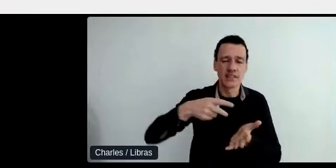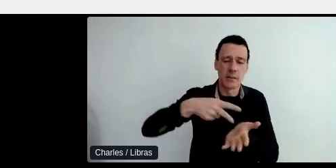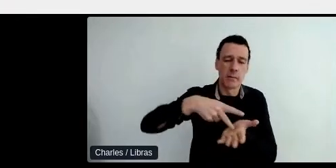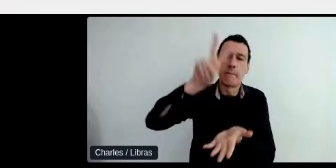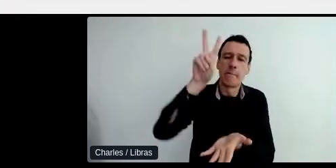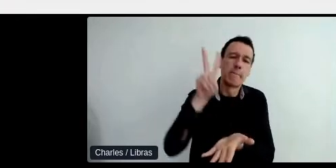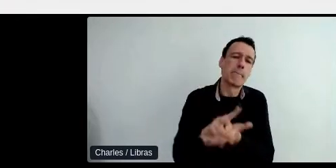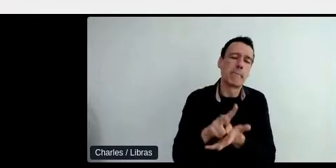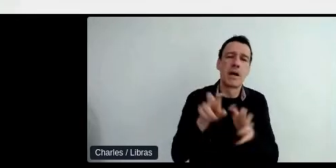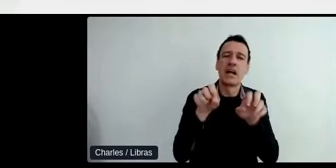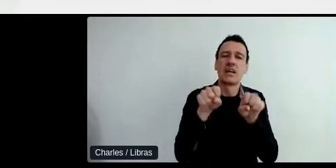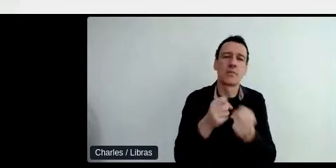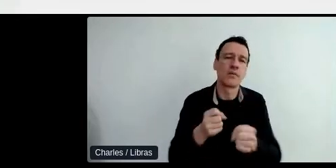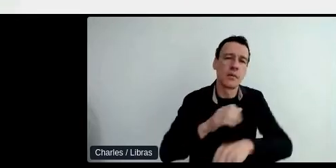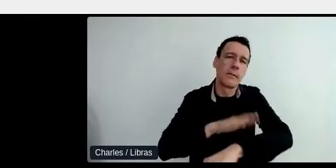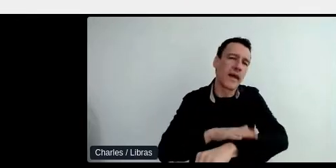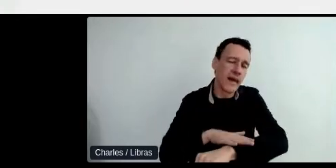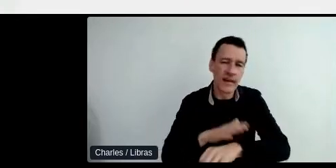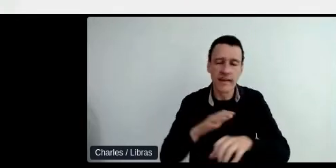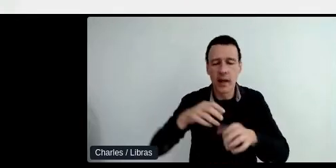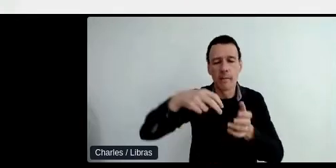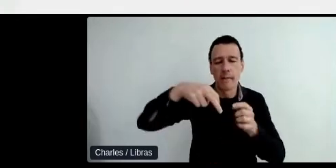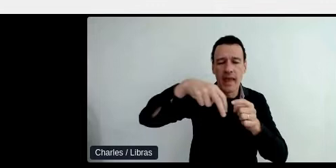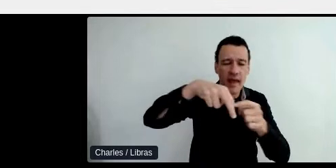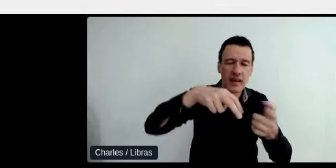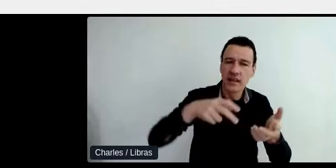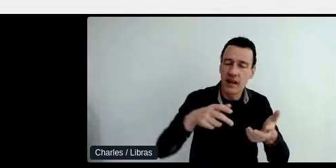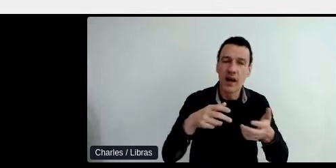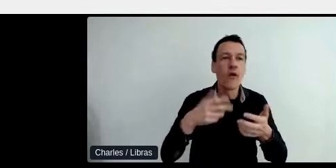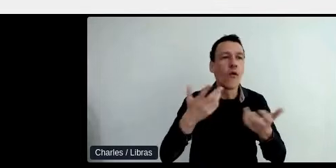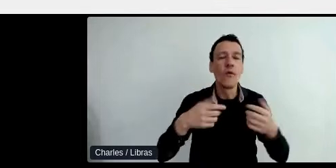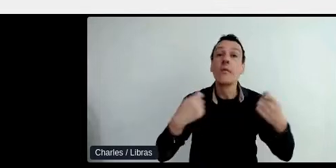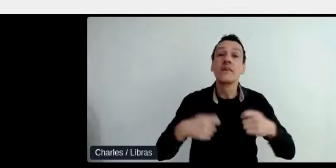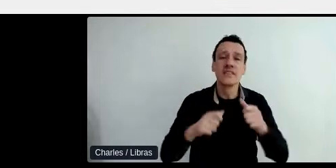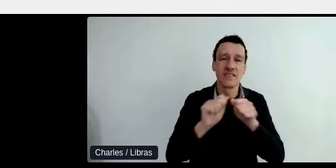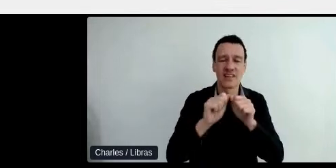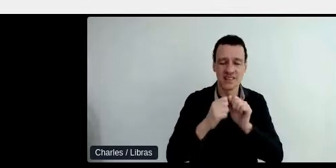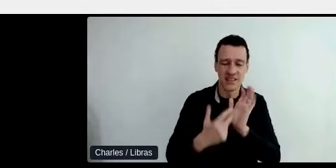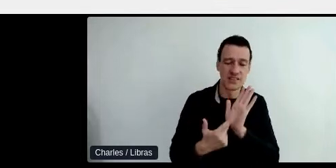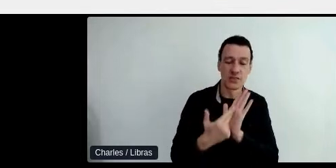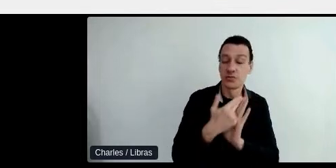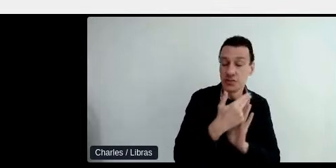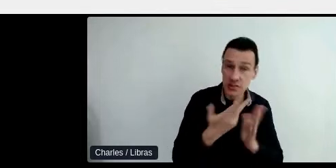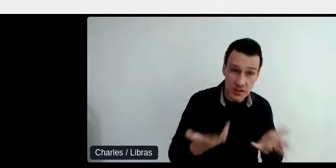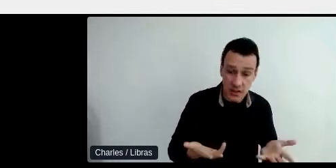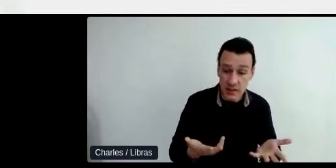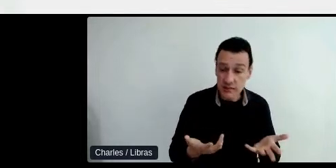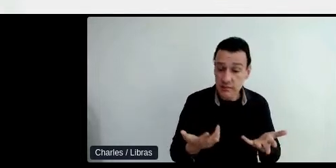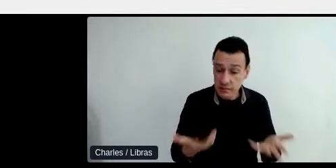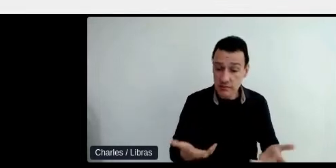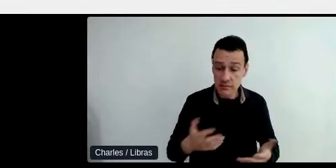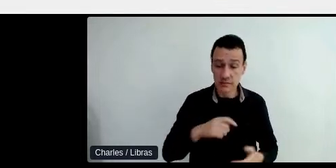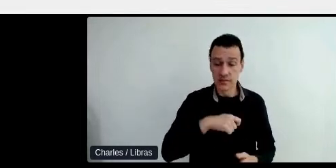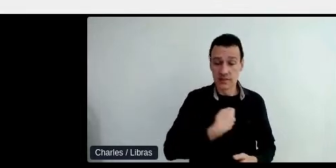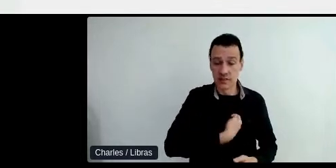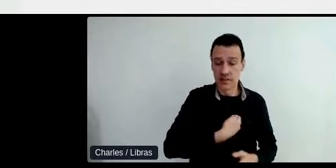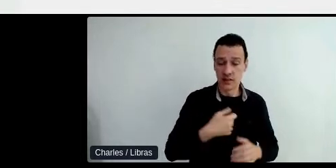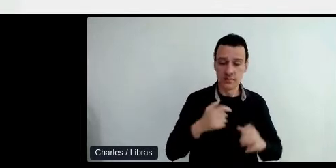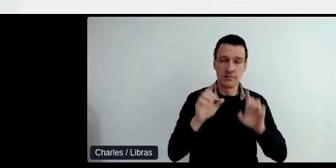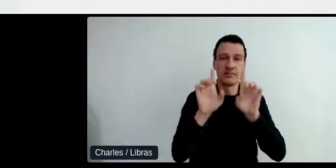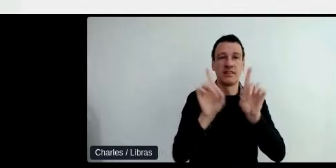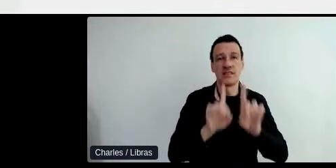uma cirurgia e ele ficar momentaneamente na condição de uma pessoa com deficiência,